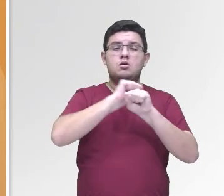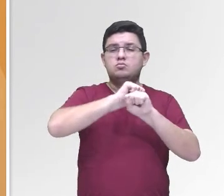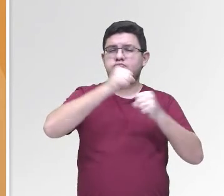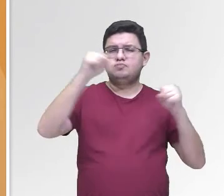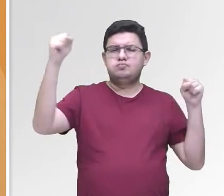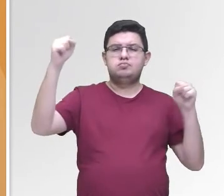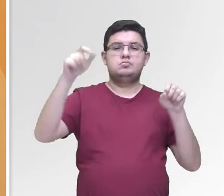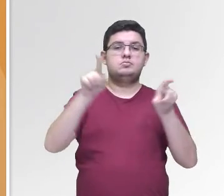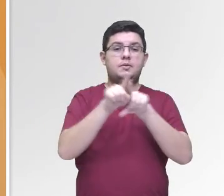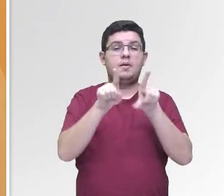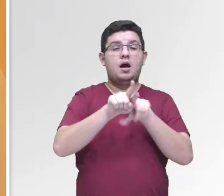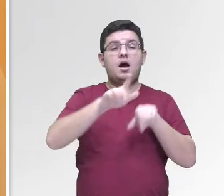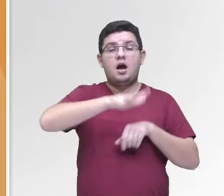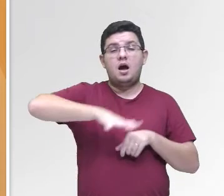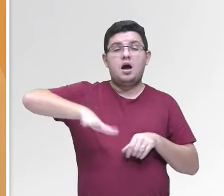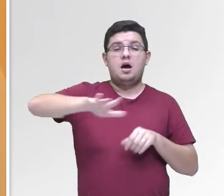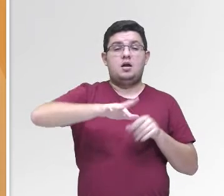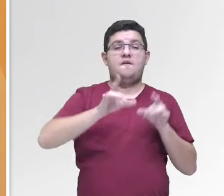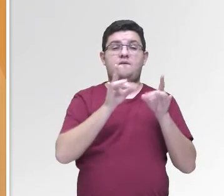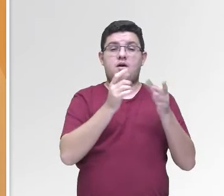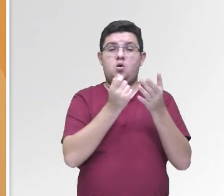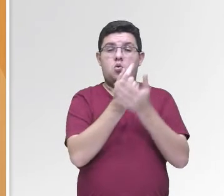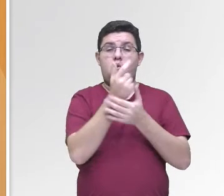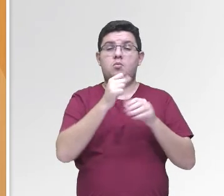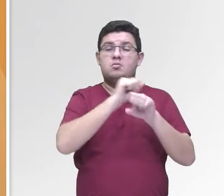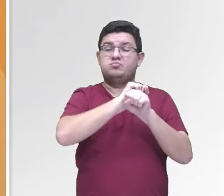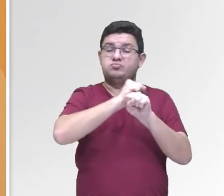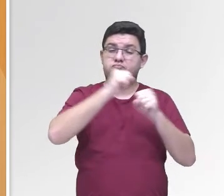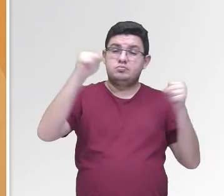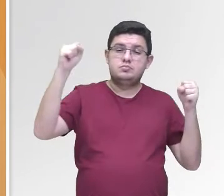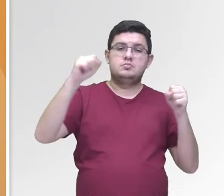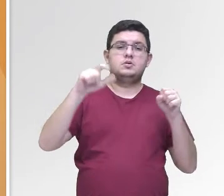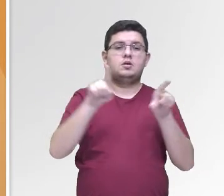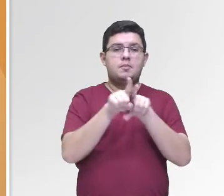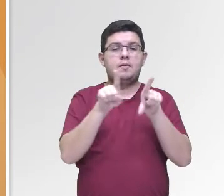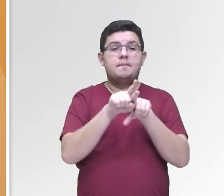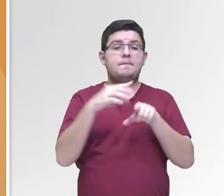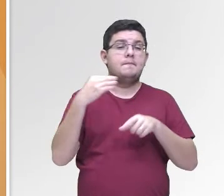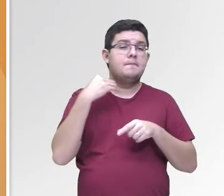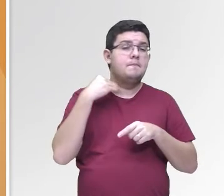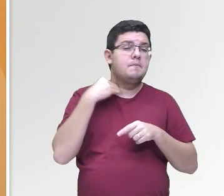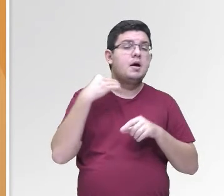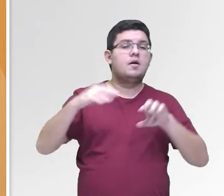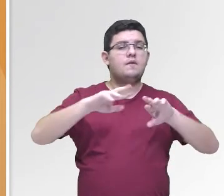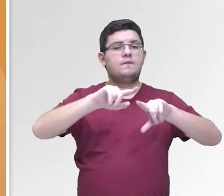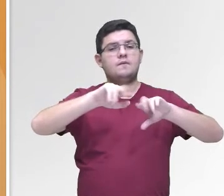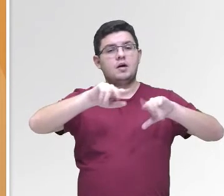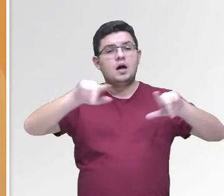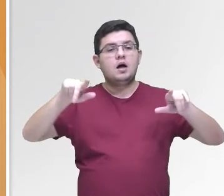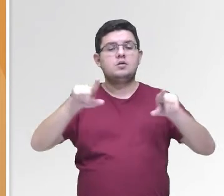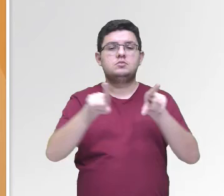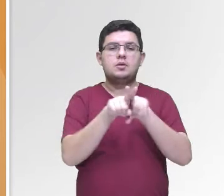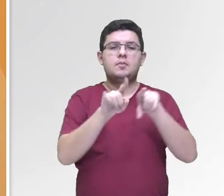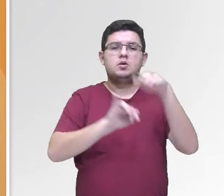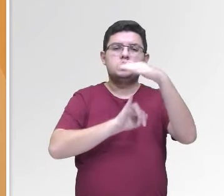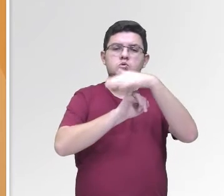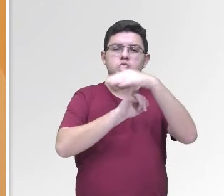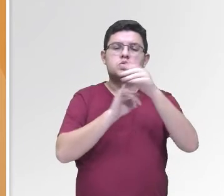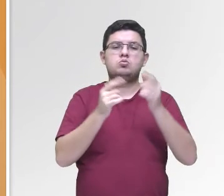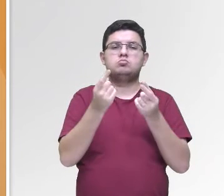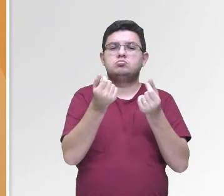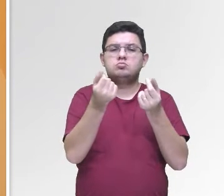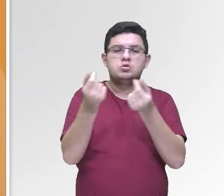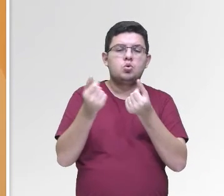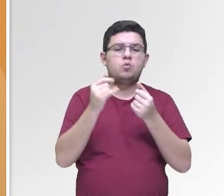áreas comerciais, o surgimento de bancos, né, de instituições financeiras. Então, se existiam